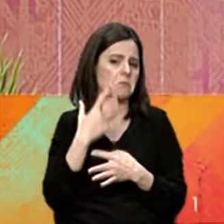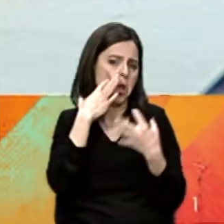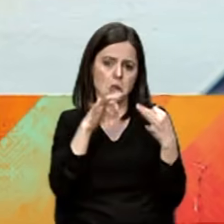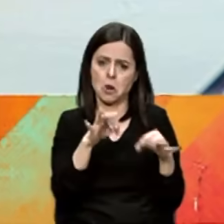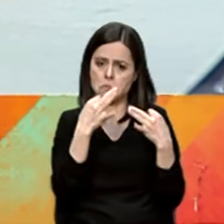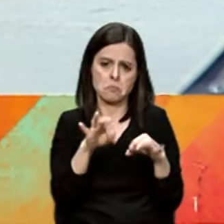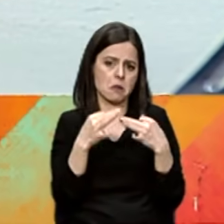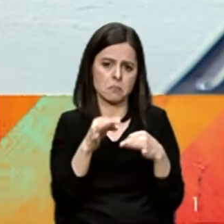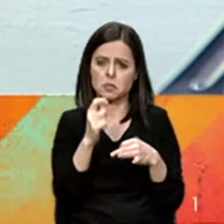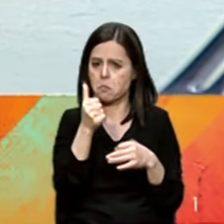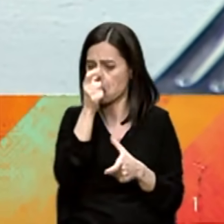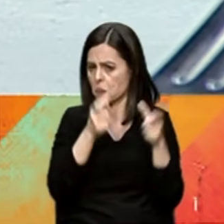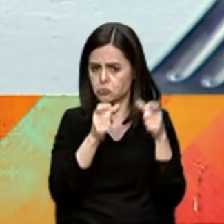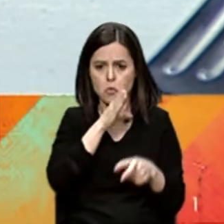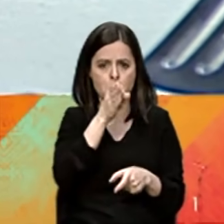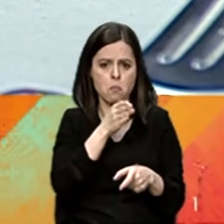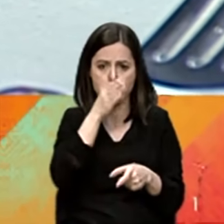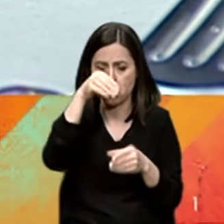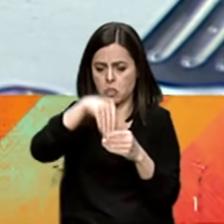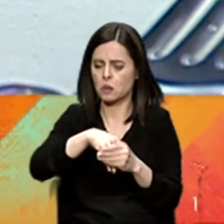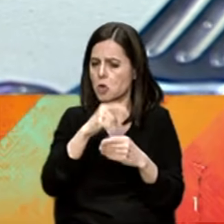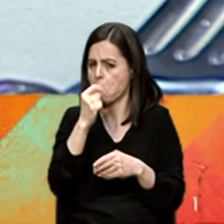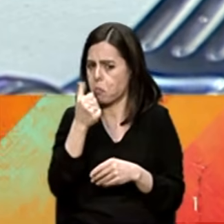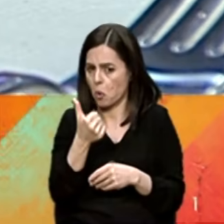tem vindo sempre poucas pessoas no comboio ainda.